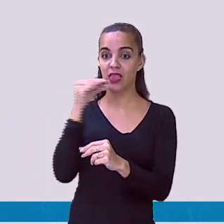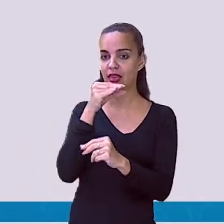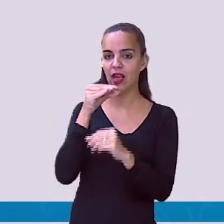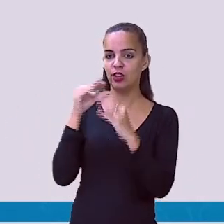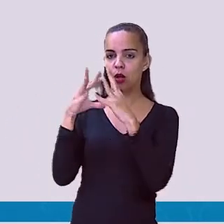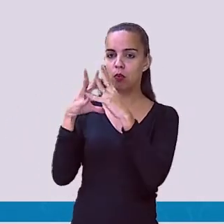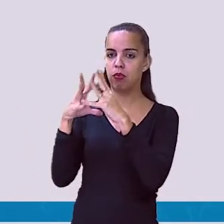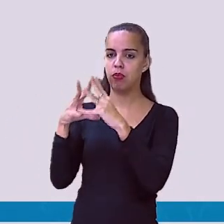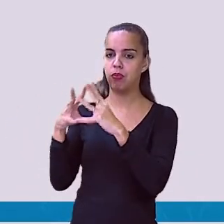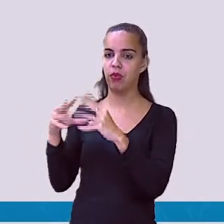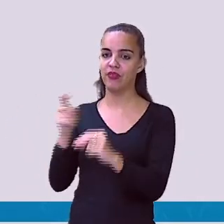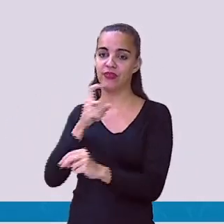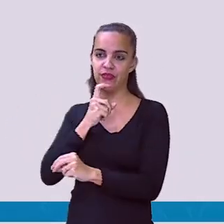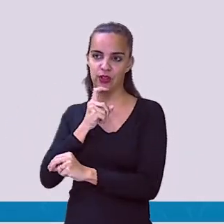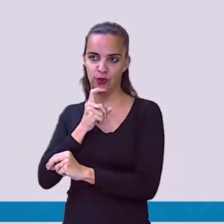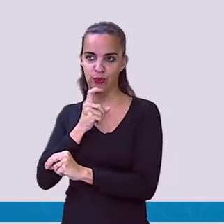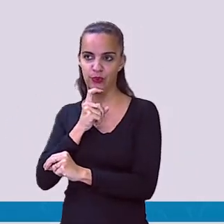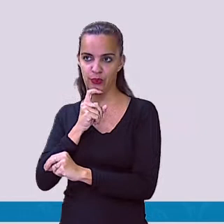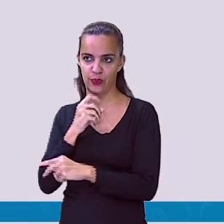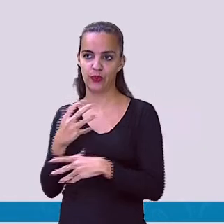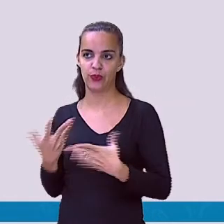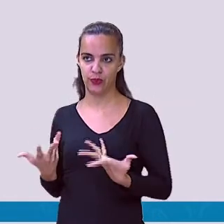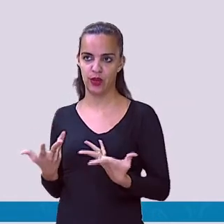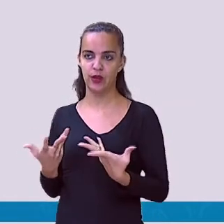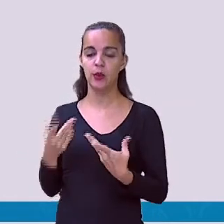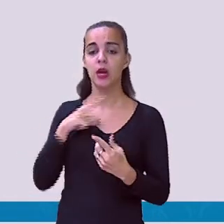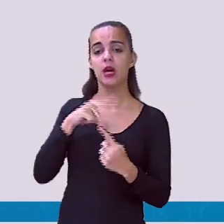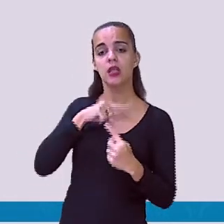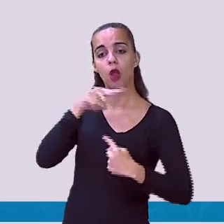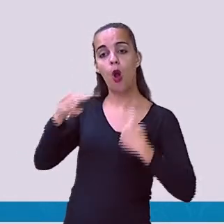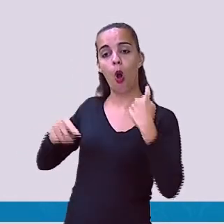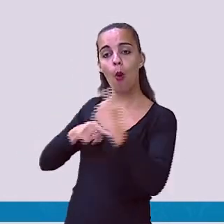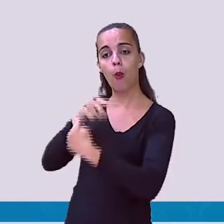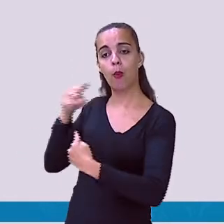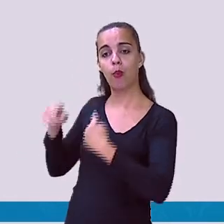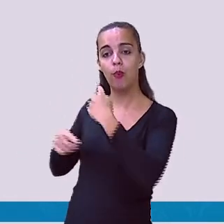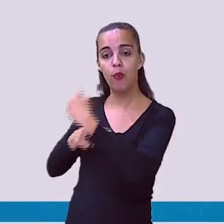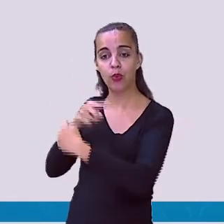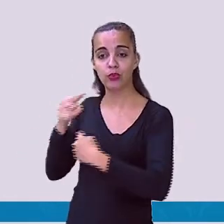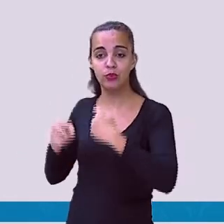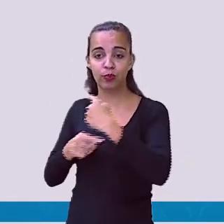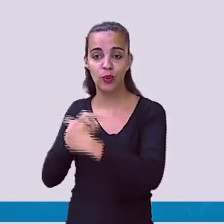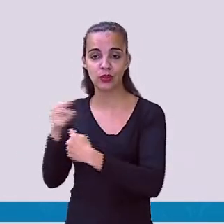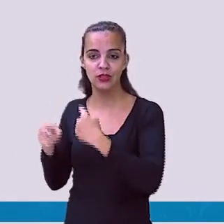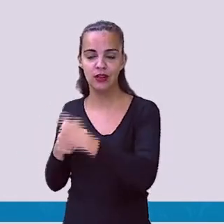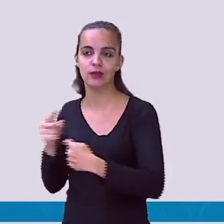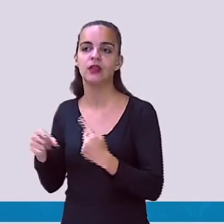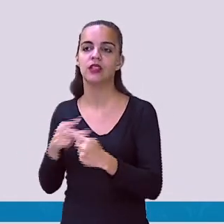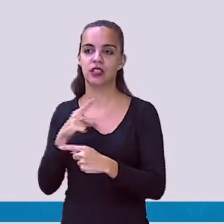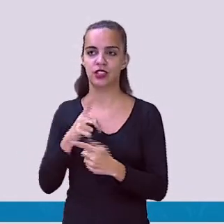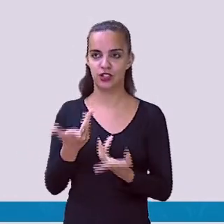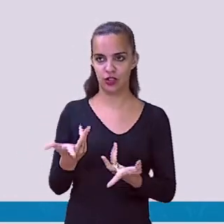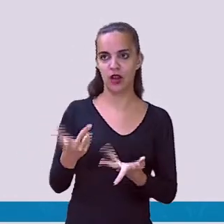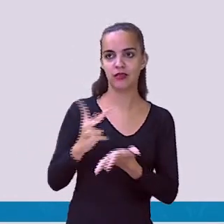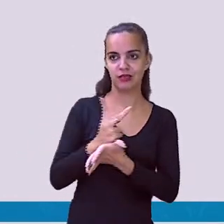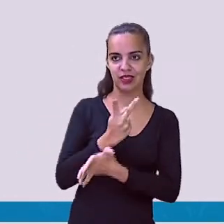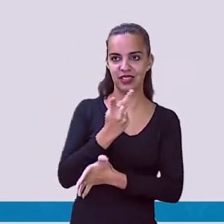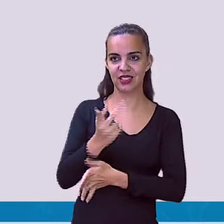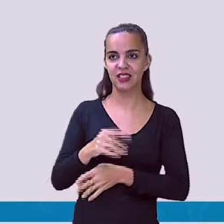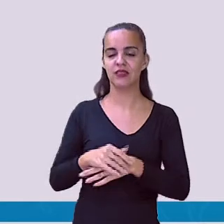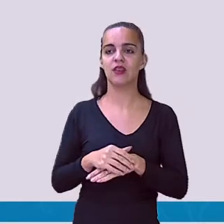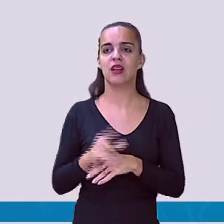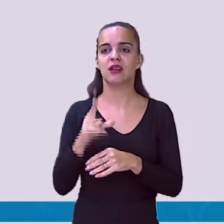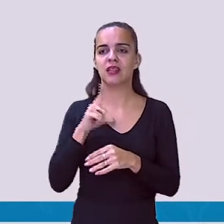temperatura. Então, a movimentação, a circulação desta água no